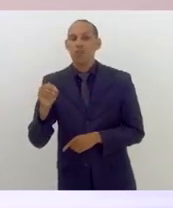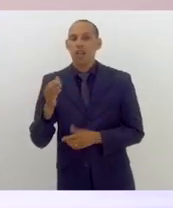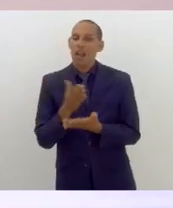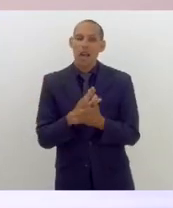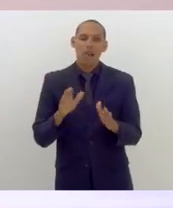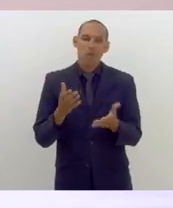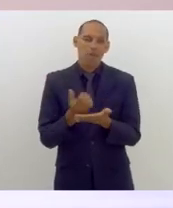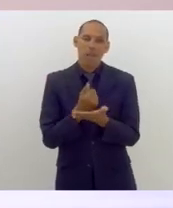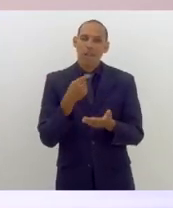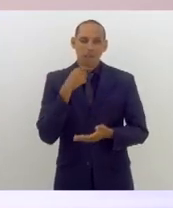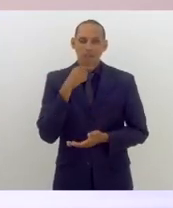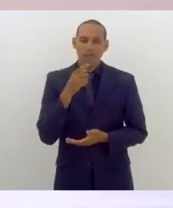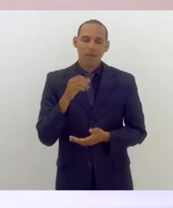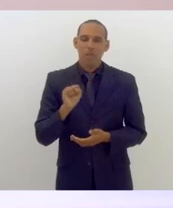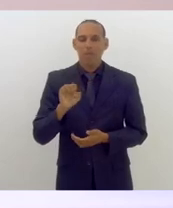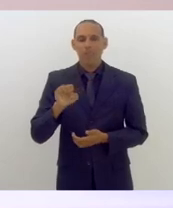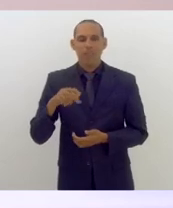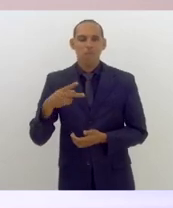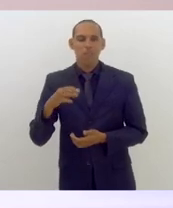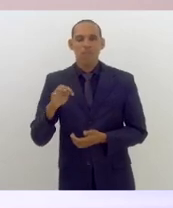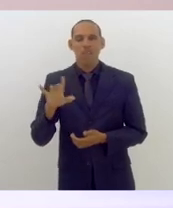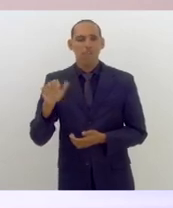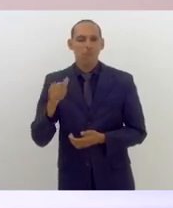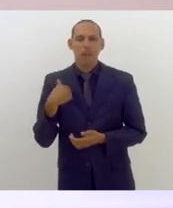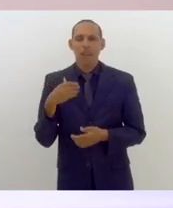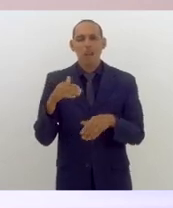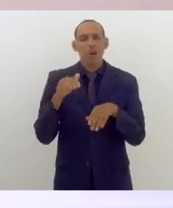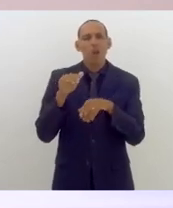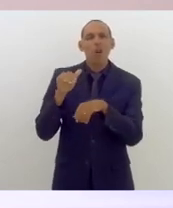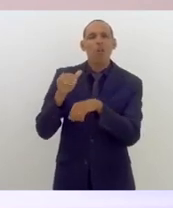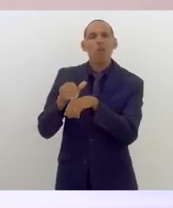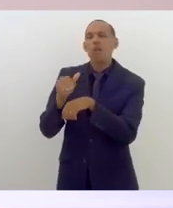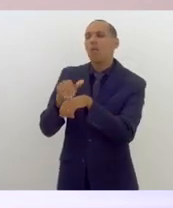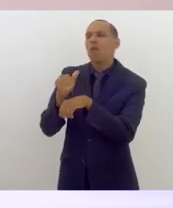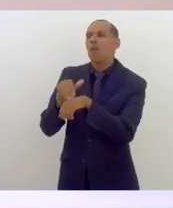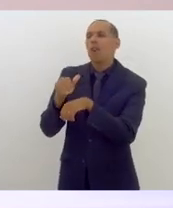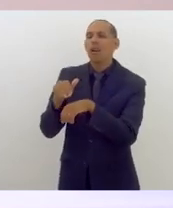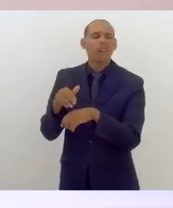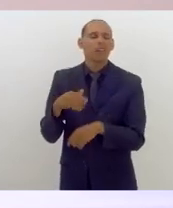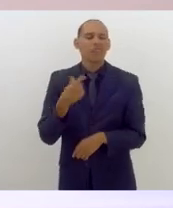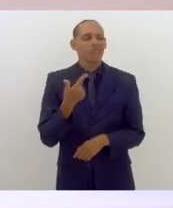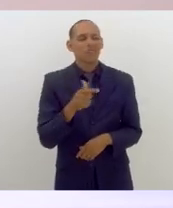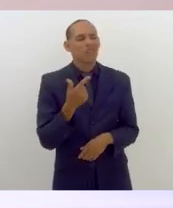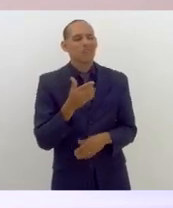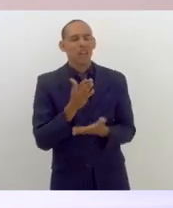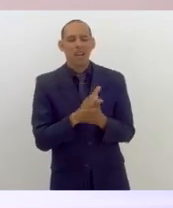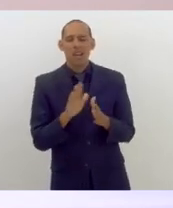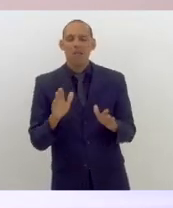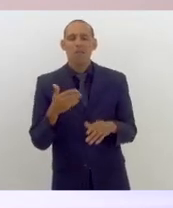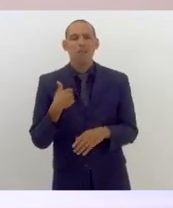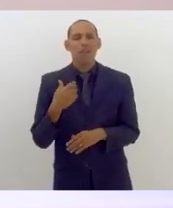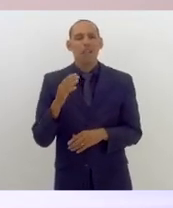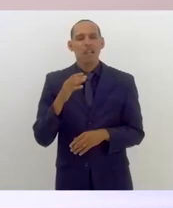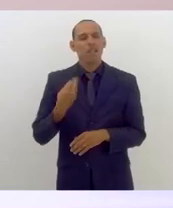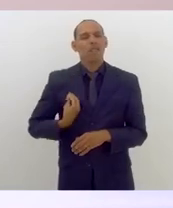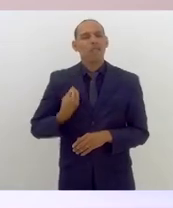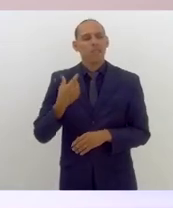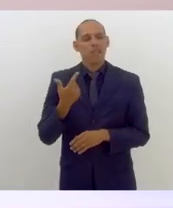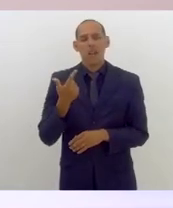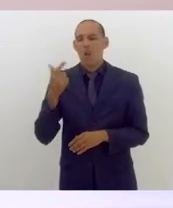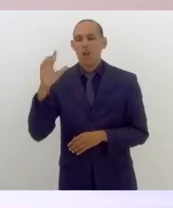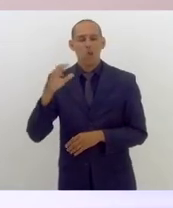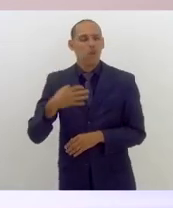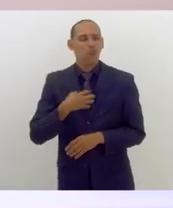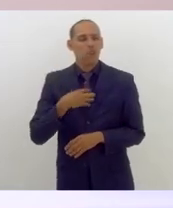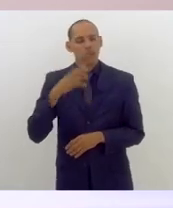tem mais Maria seletivo não tem eu entrei em contato com algumas margens tipo assim não adianta não tem já tô resolvendo a minha vida de outro jeito não